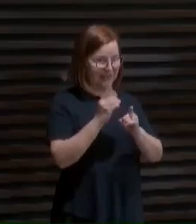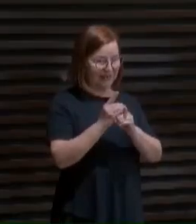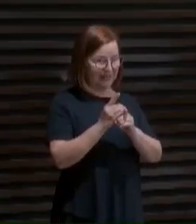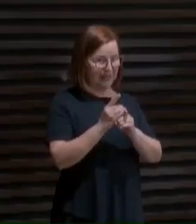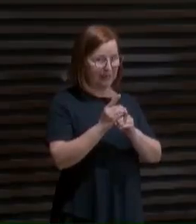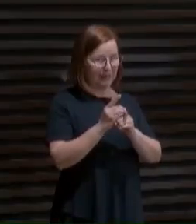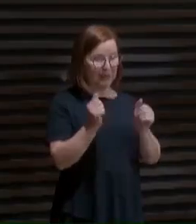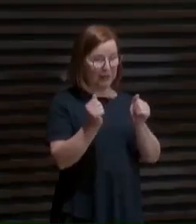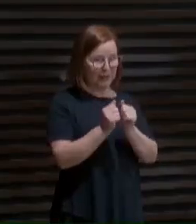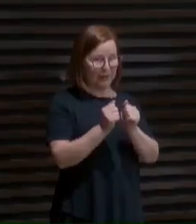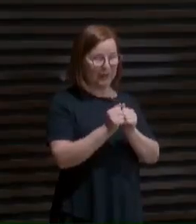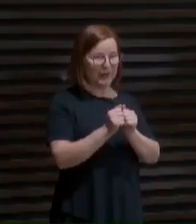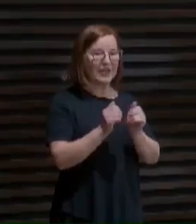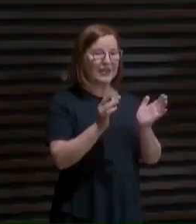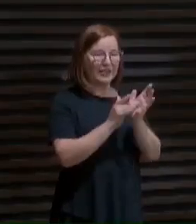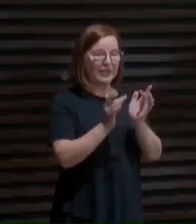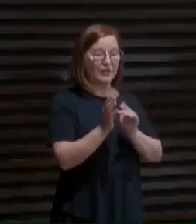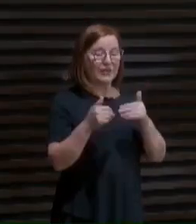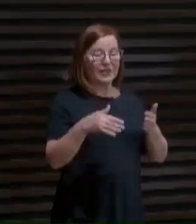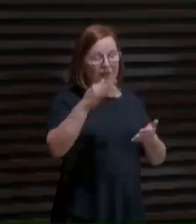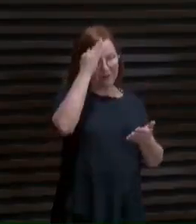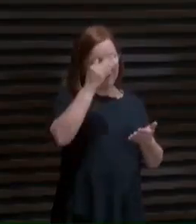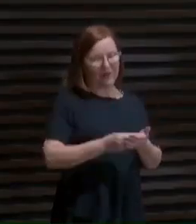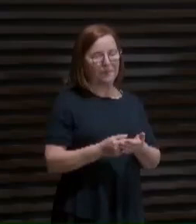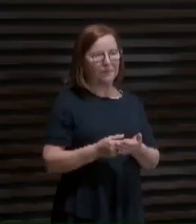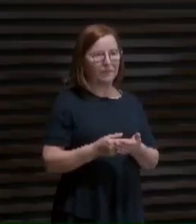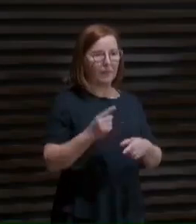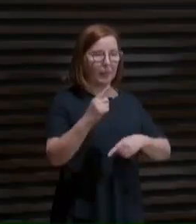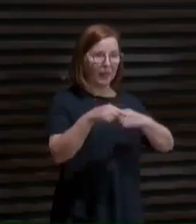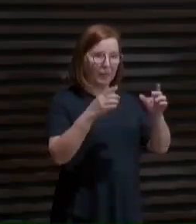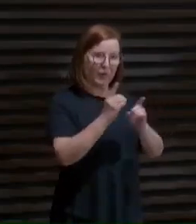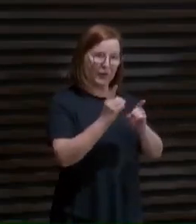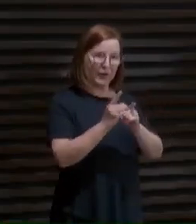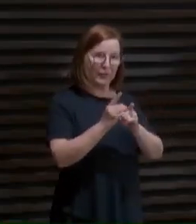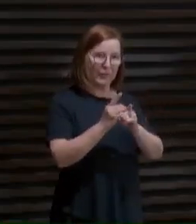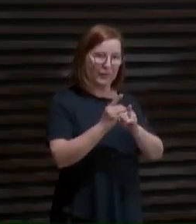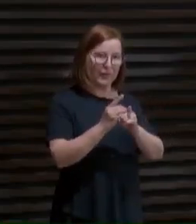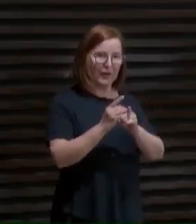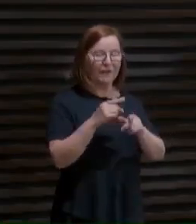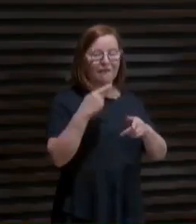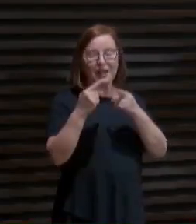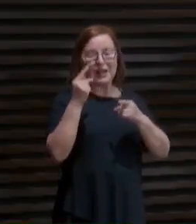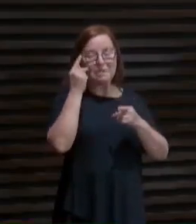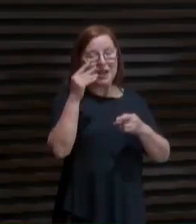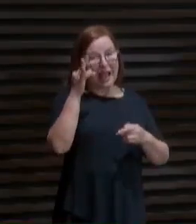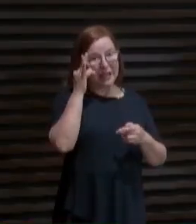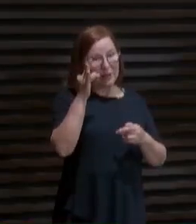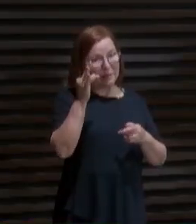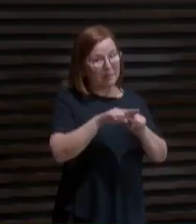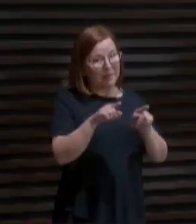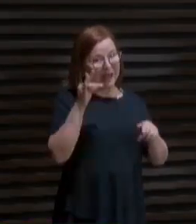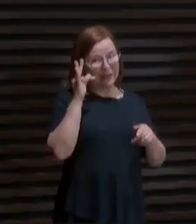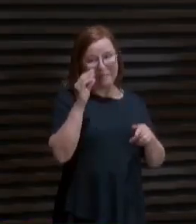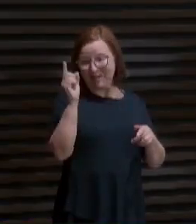estava. Depois, eles contaram para ele, mas ele não creu. Mas quando a presença